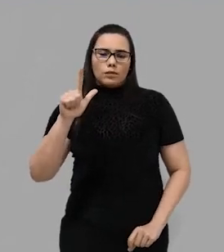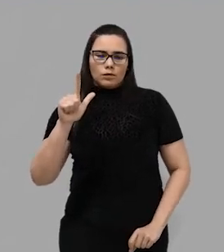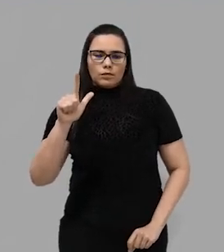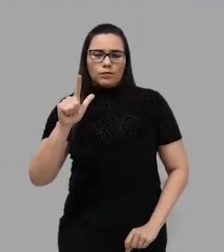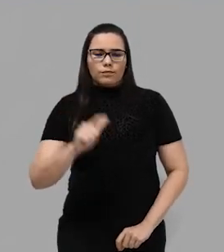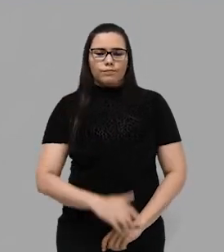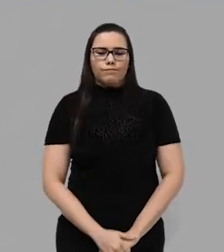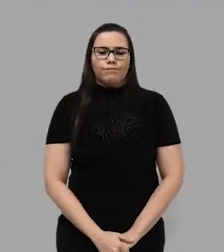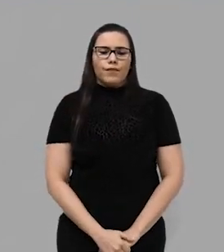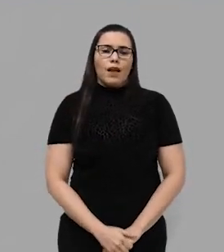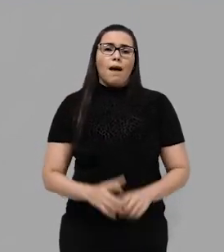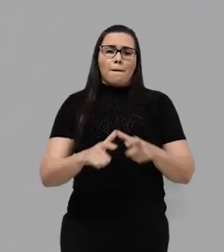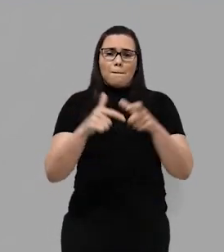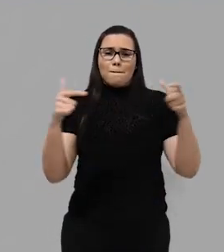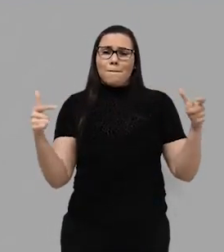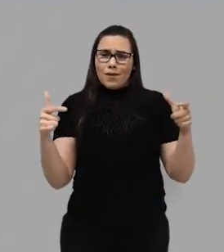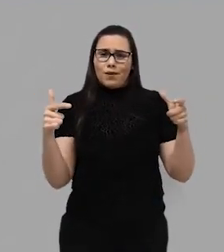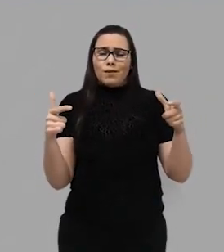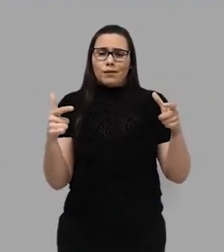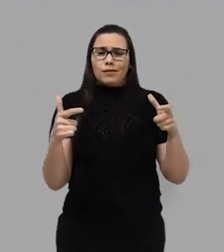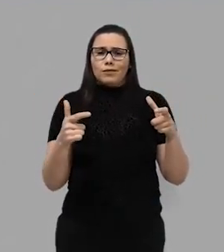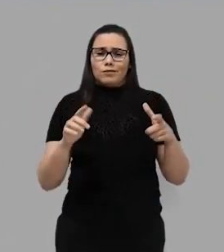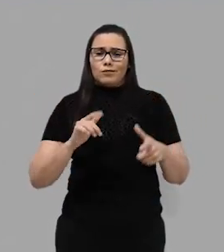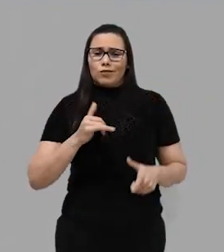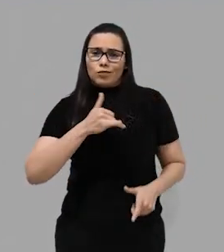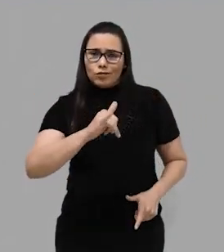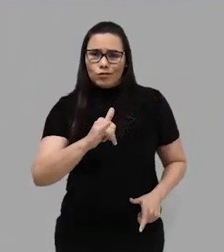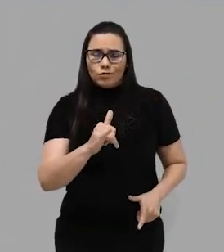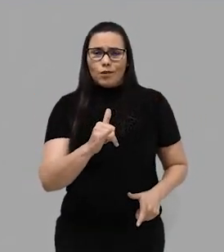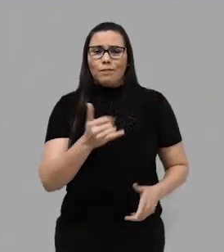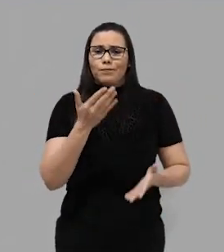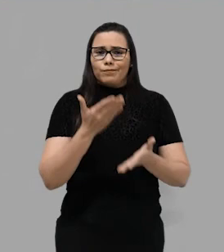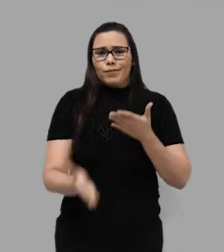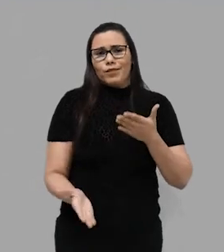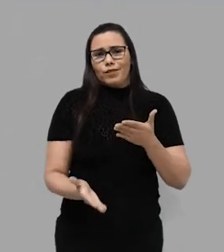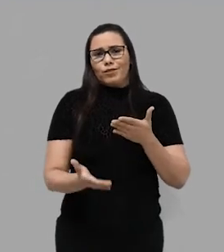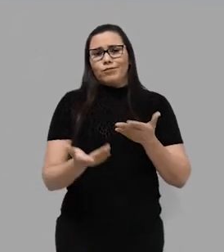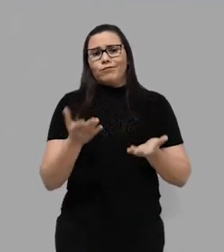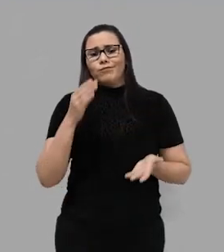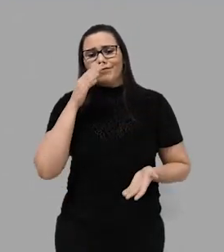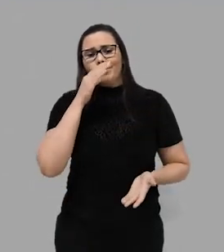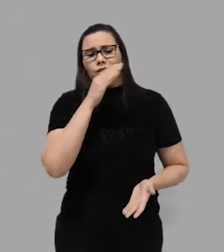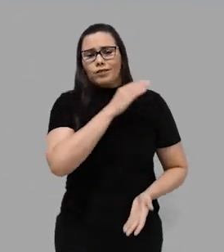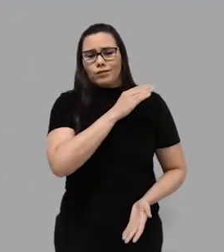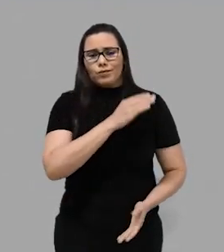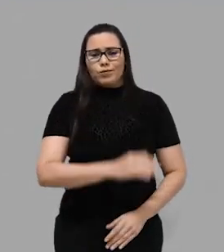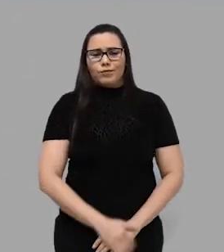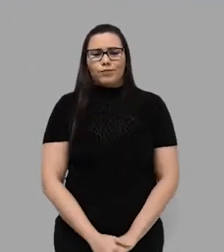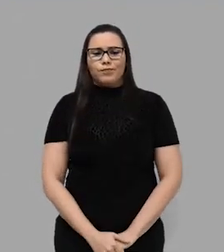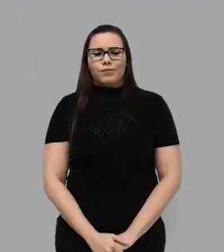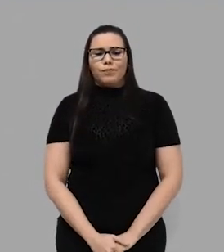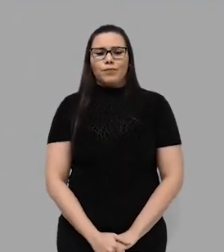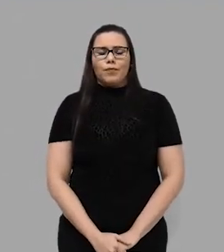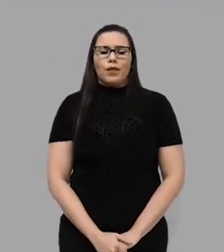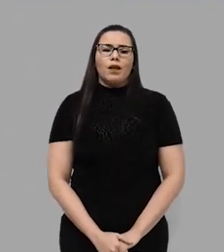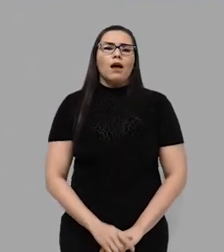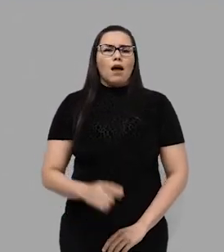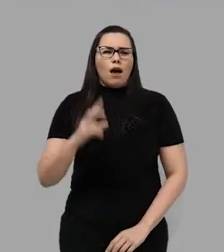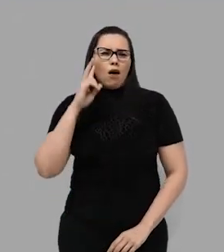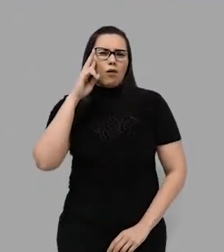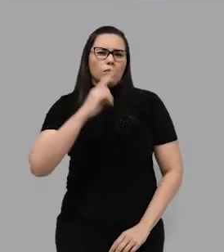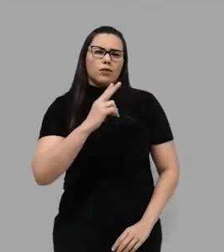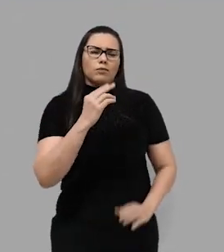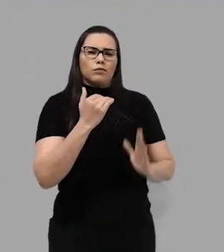de calor, ok? A planta ela consumiu. E aí esses outros indivíduos também, essa energia ela vai sendo passada de um